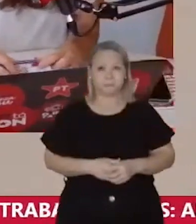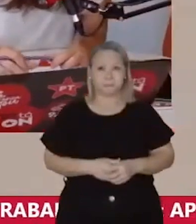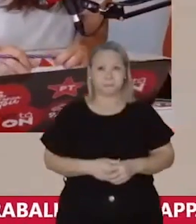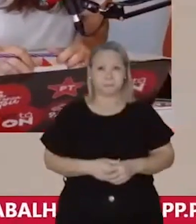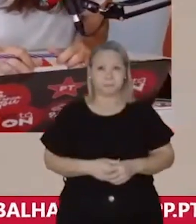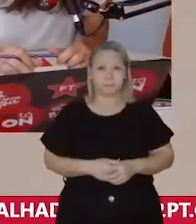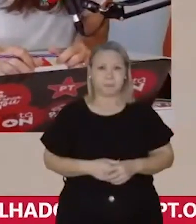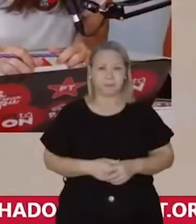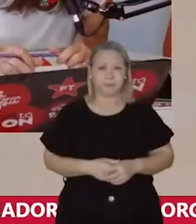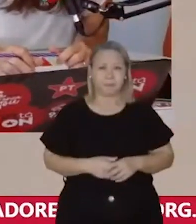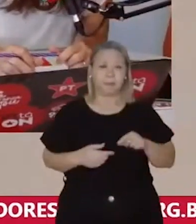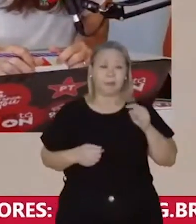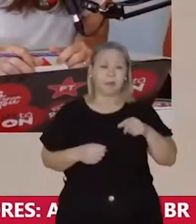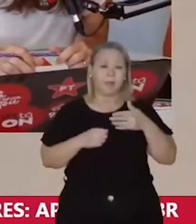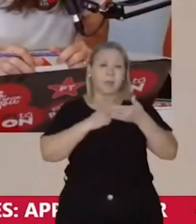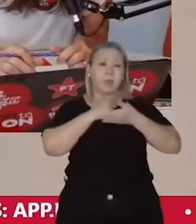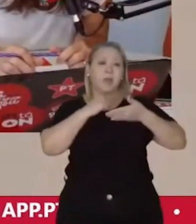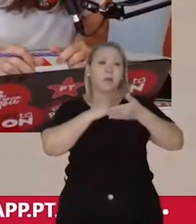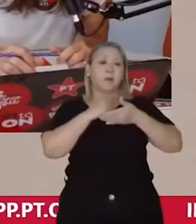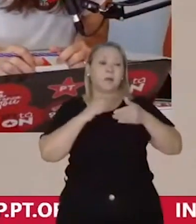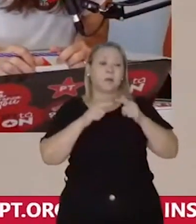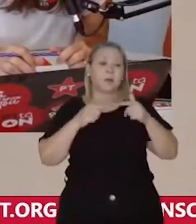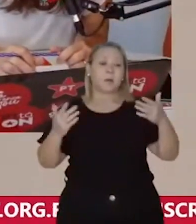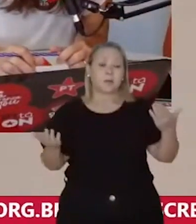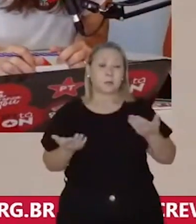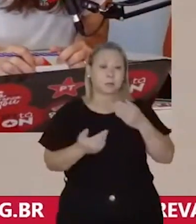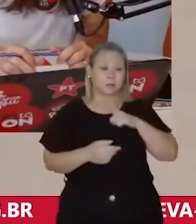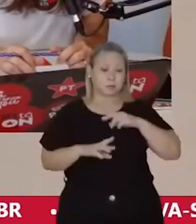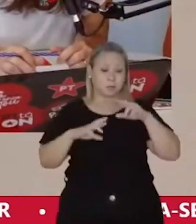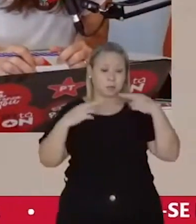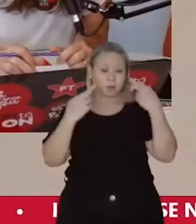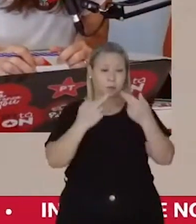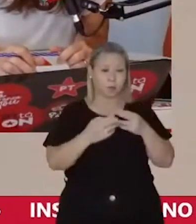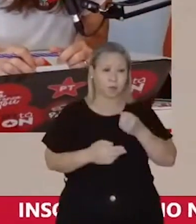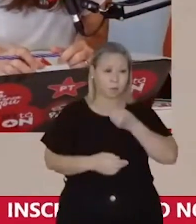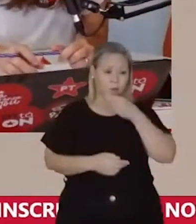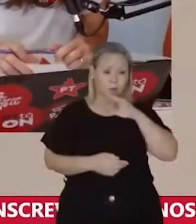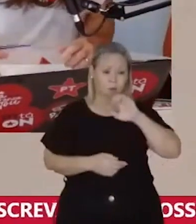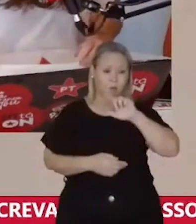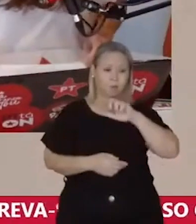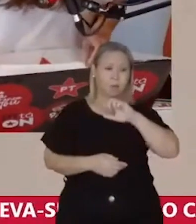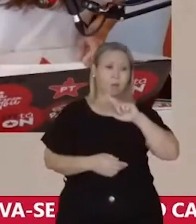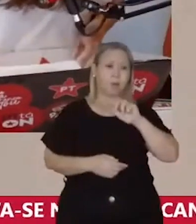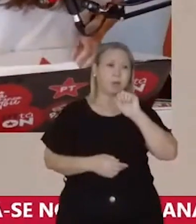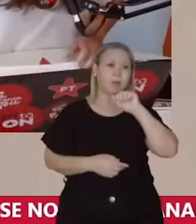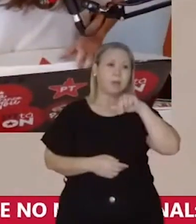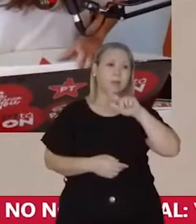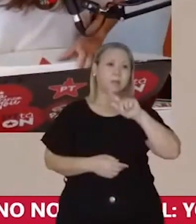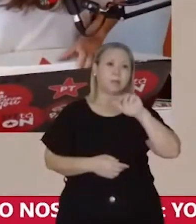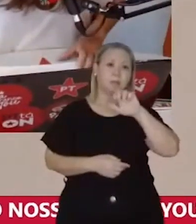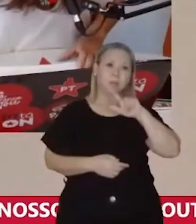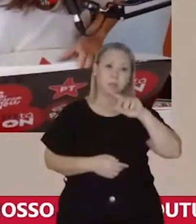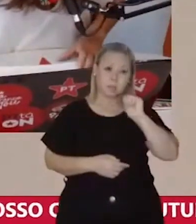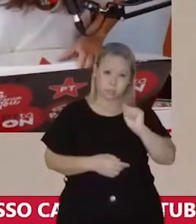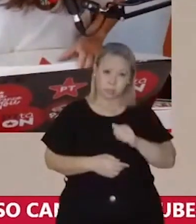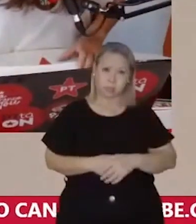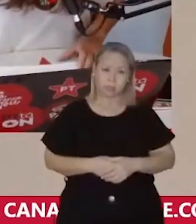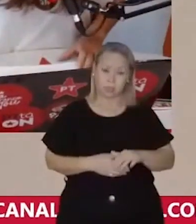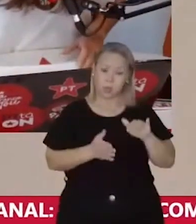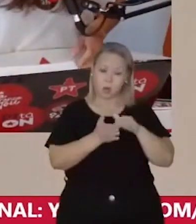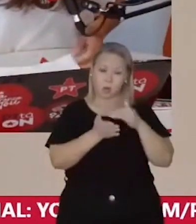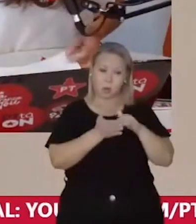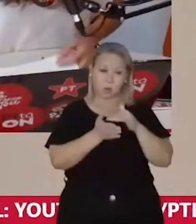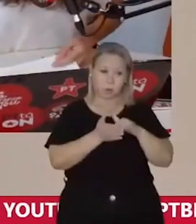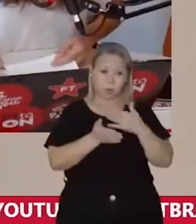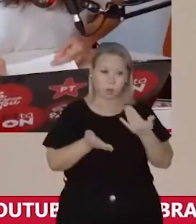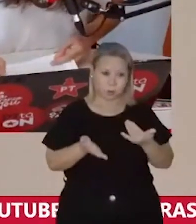Não, isso é fundamental. Nós recentemente tivemos uma reunião muito boa com a Elisângela, que eu até sugiro vocês convidarem ela aqui, que é a nossa secretária de